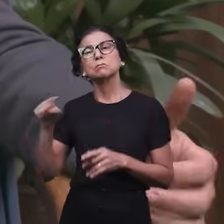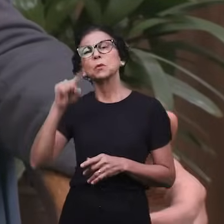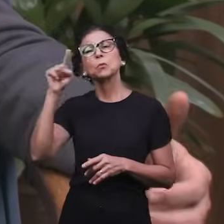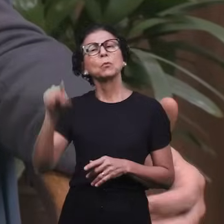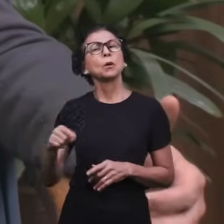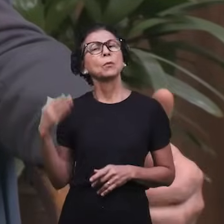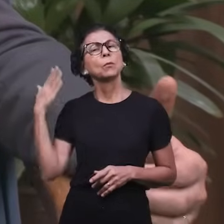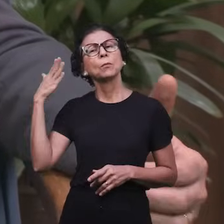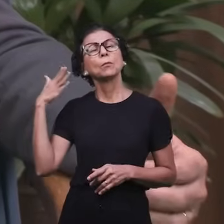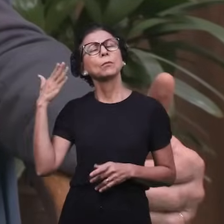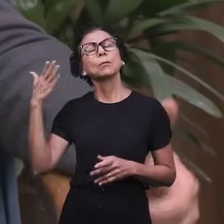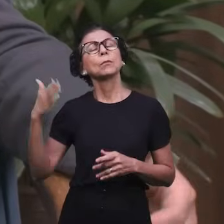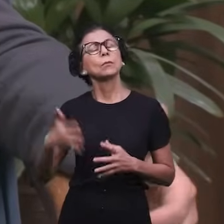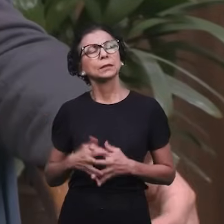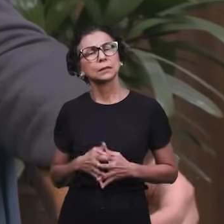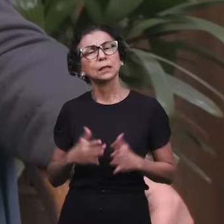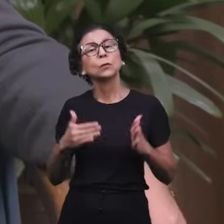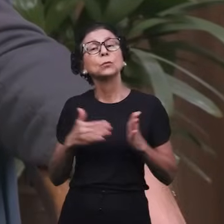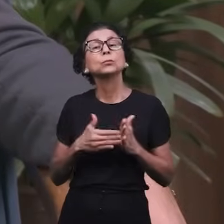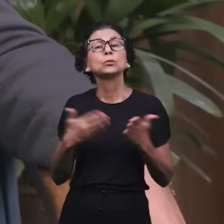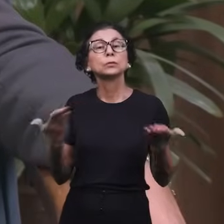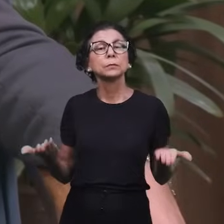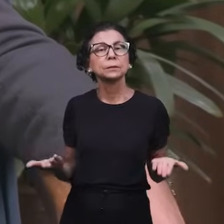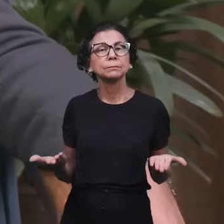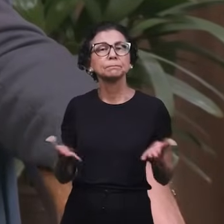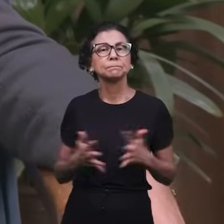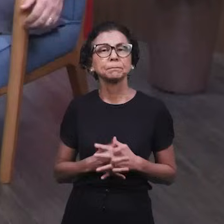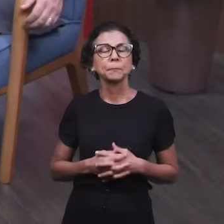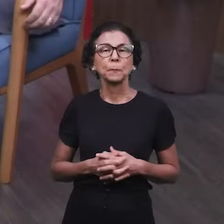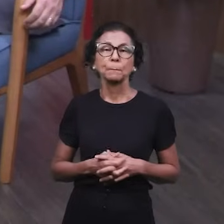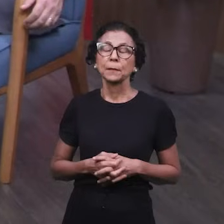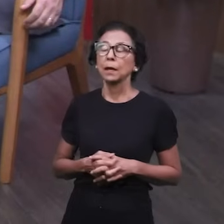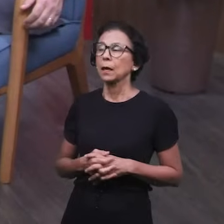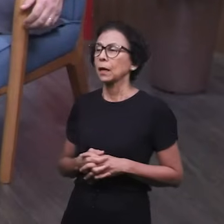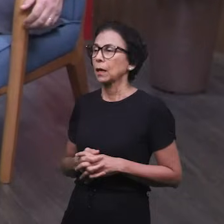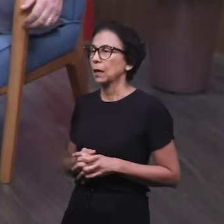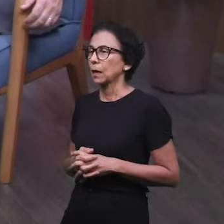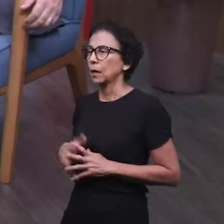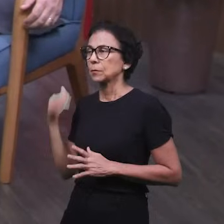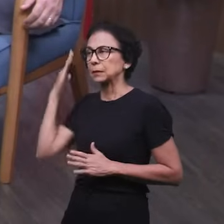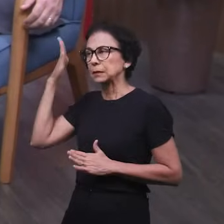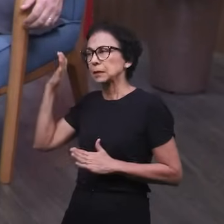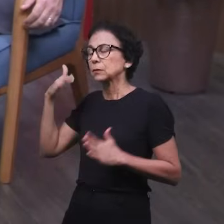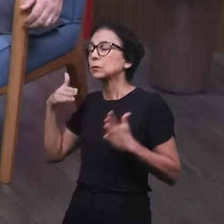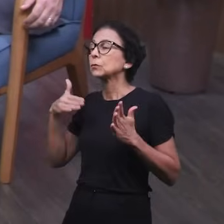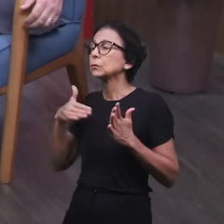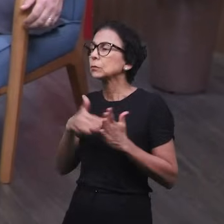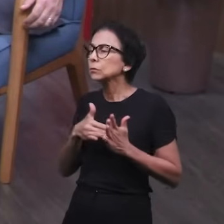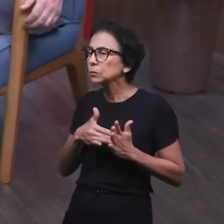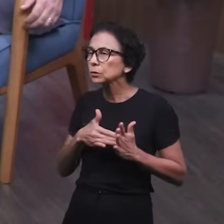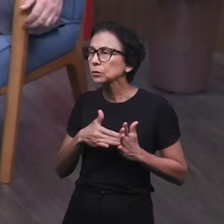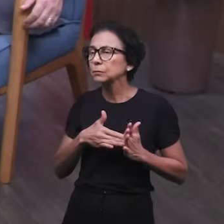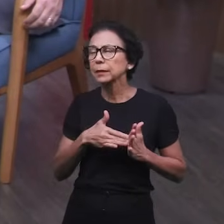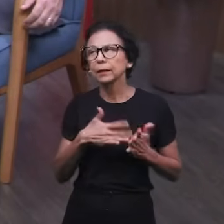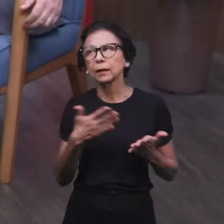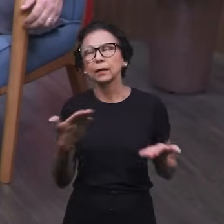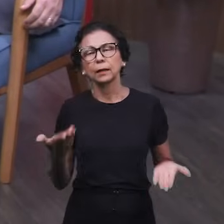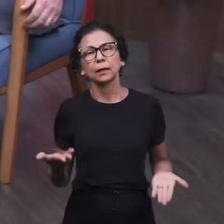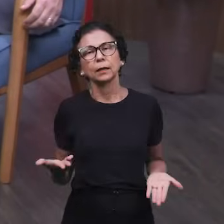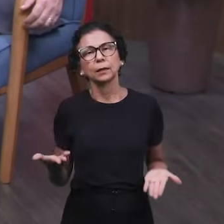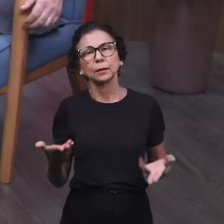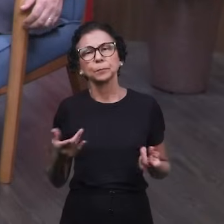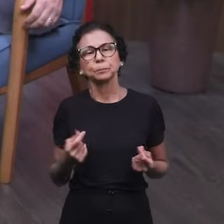Qual será essa última mensagem? A última mensagem é, na